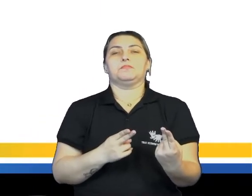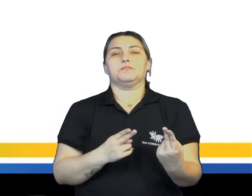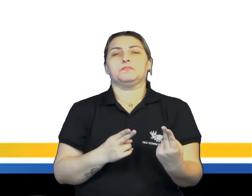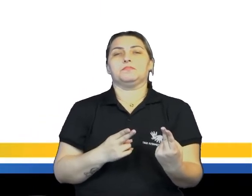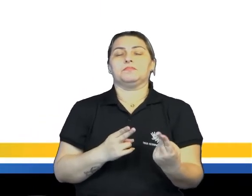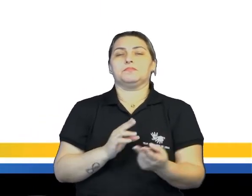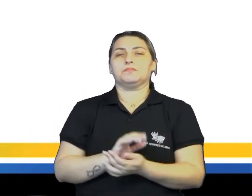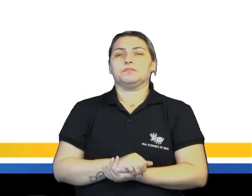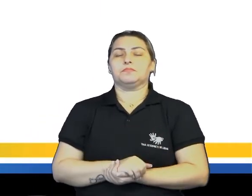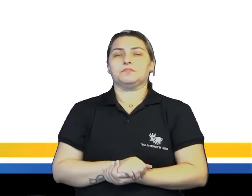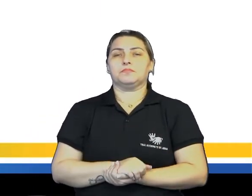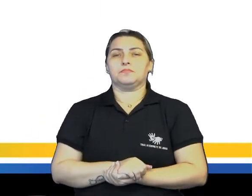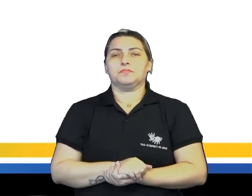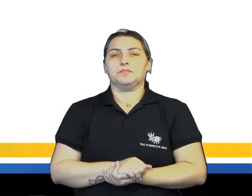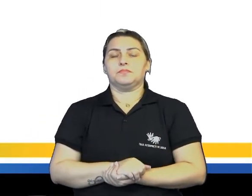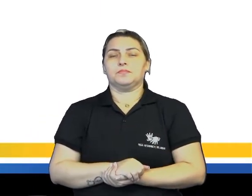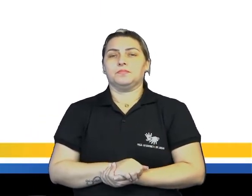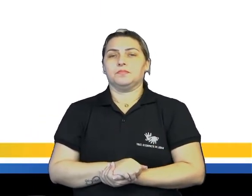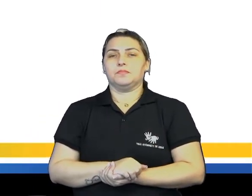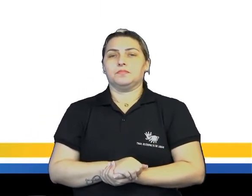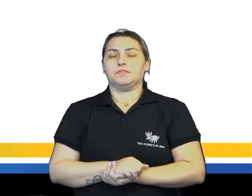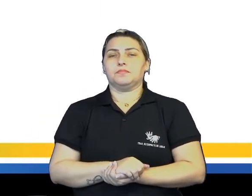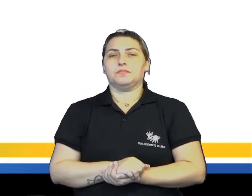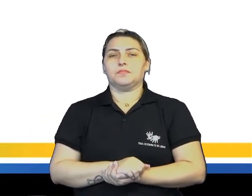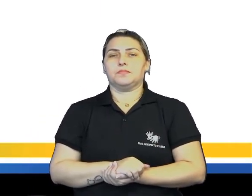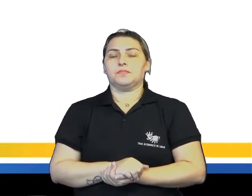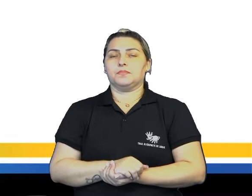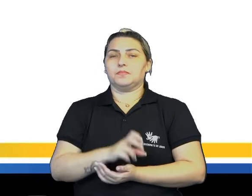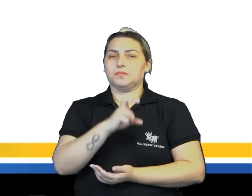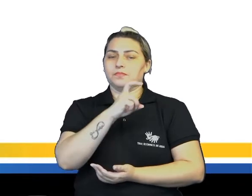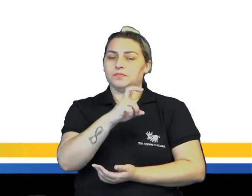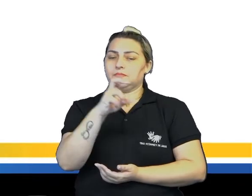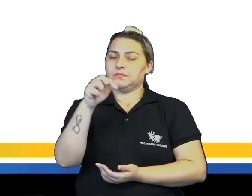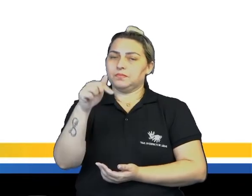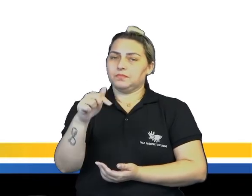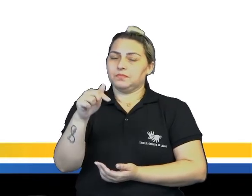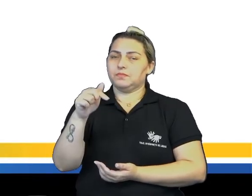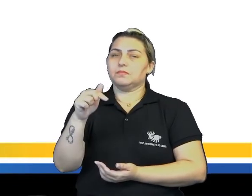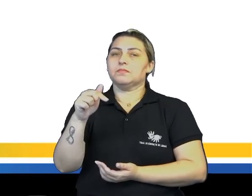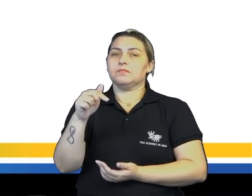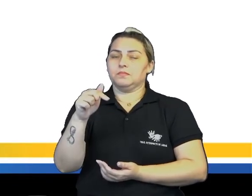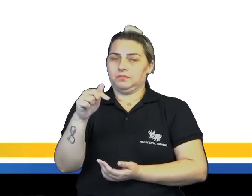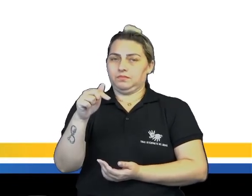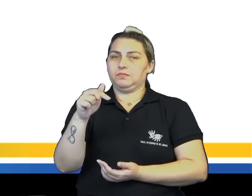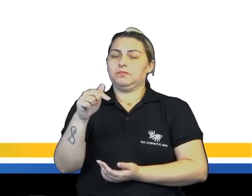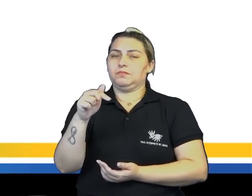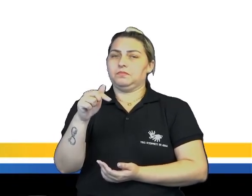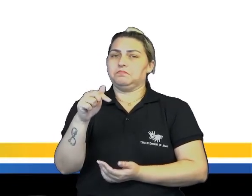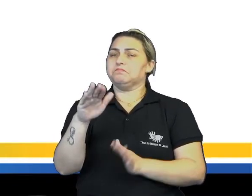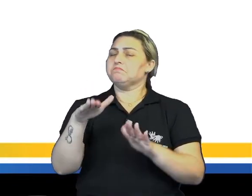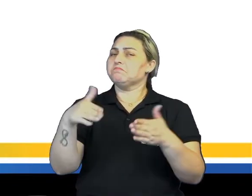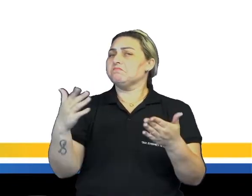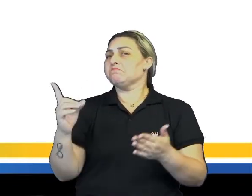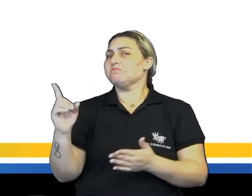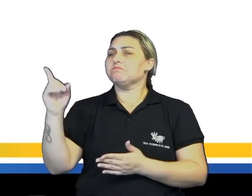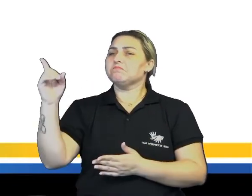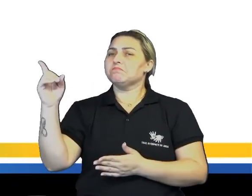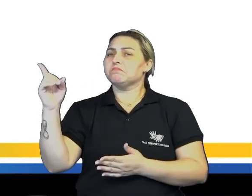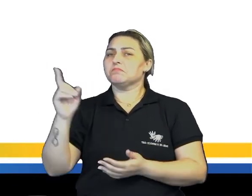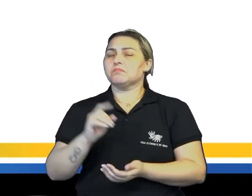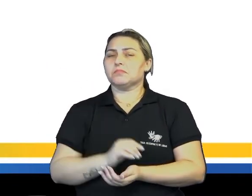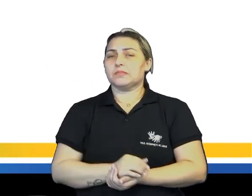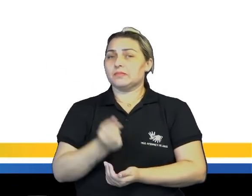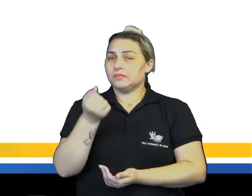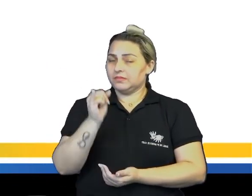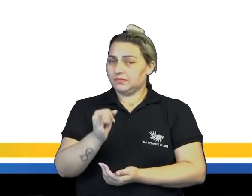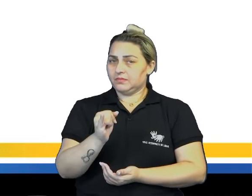2. Lá embaixo desse exemplo, nós temos o 5 e o 7 e um símbolo no meio deles. Que símbolo é esse, professora?